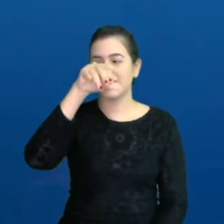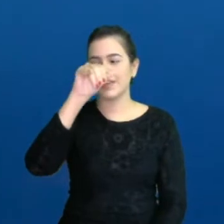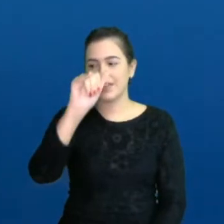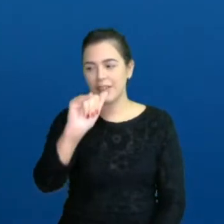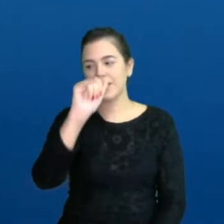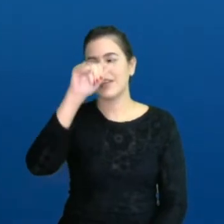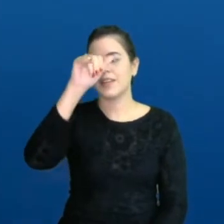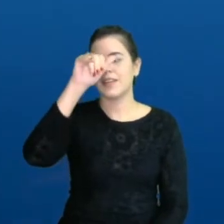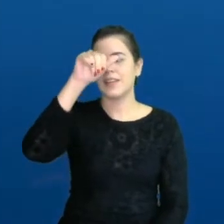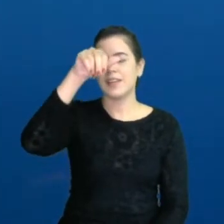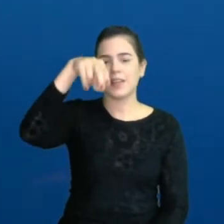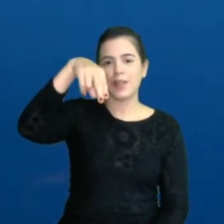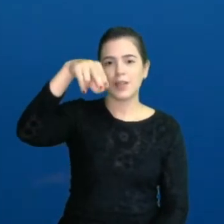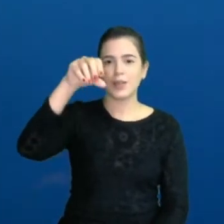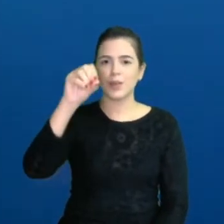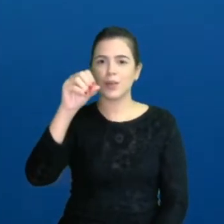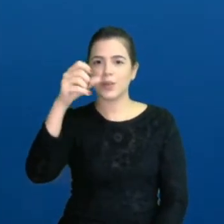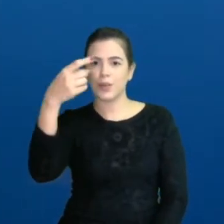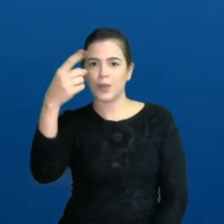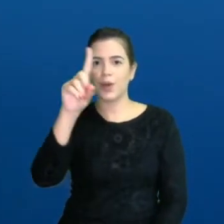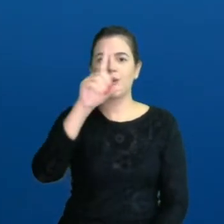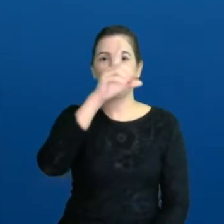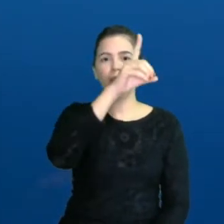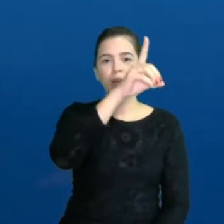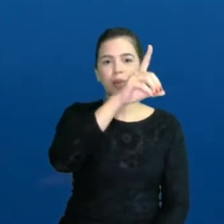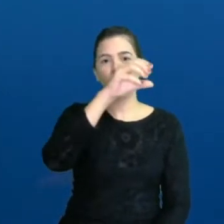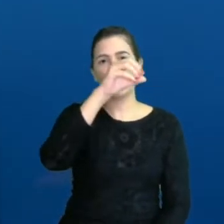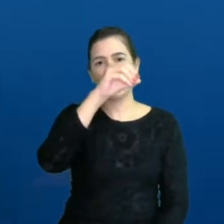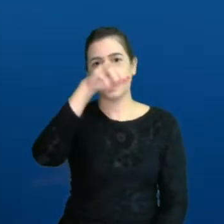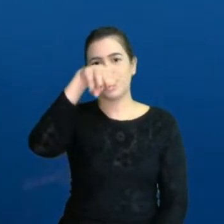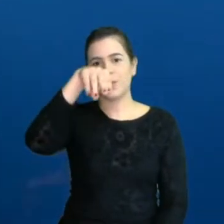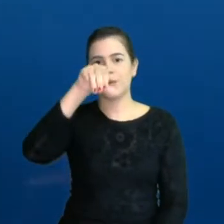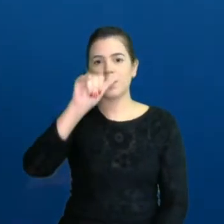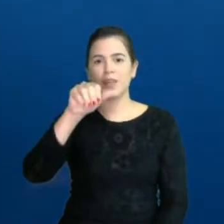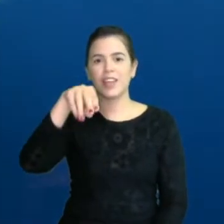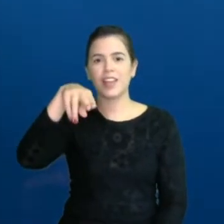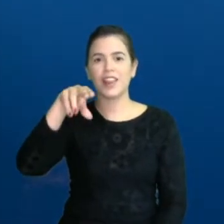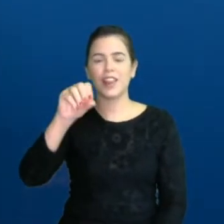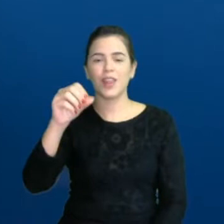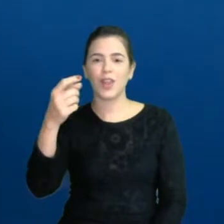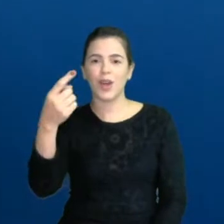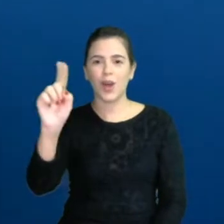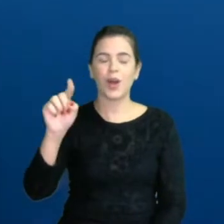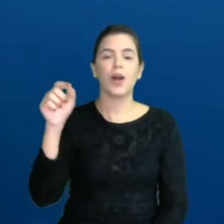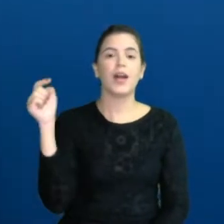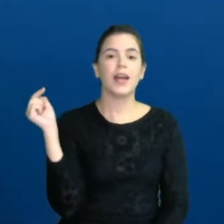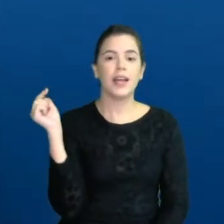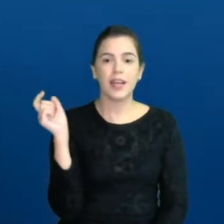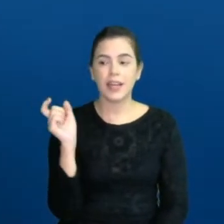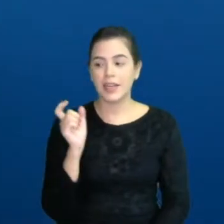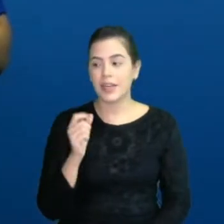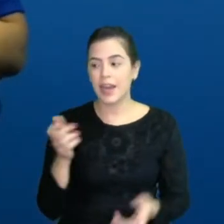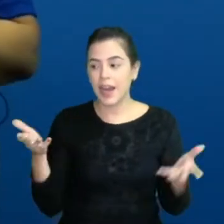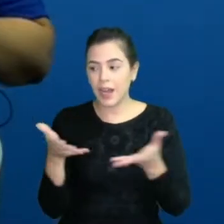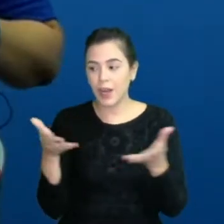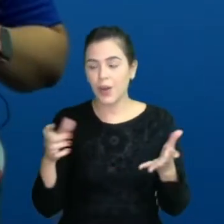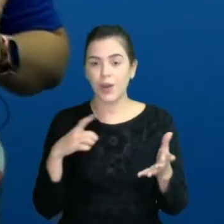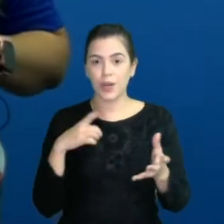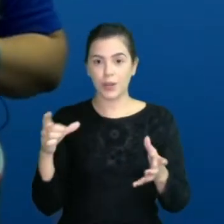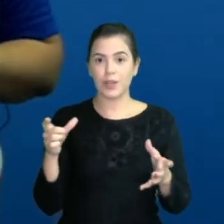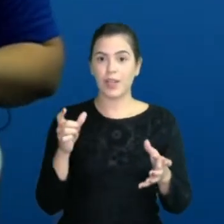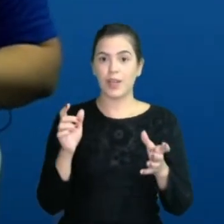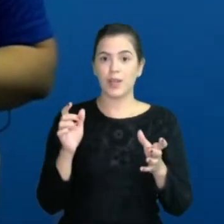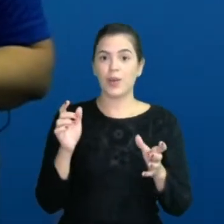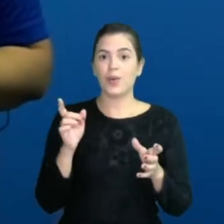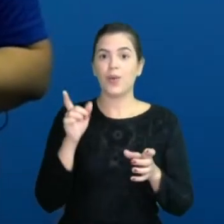mi. N-O, nó. Dó, mi, nó. E aqui eu tenho esse ser místico, um ser